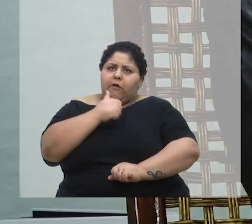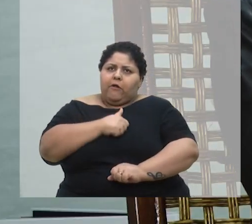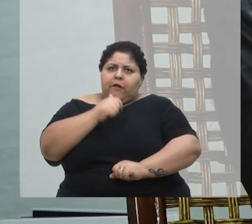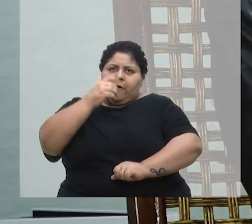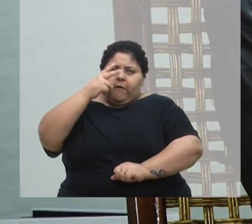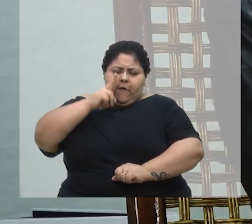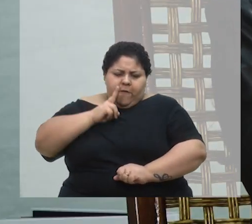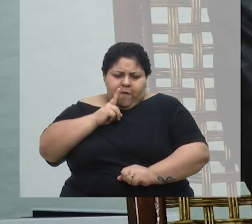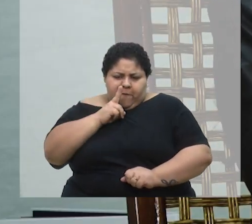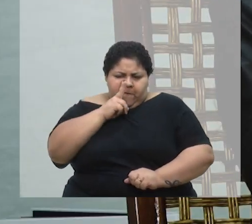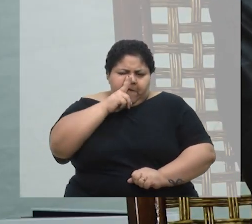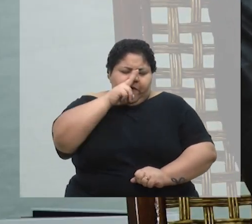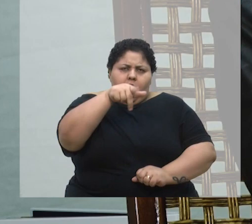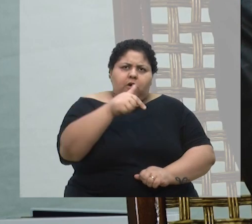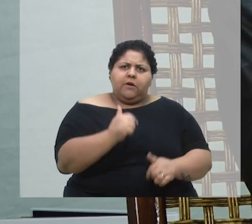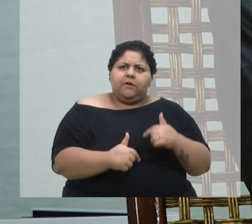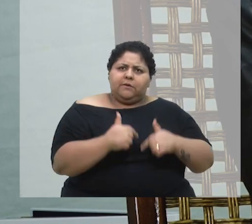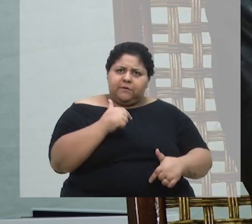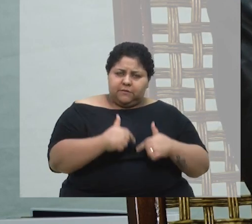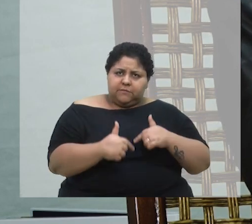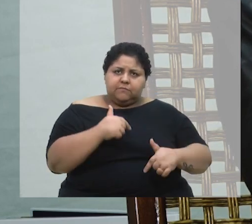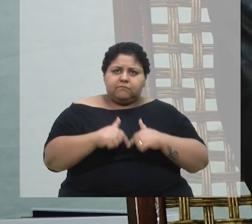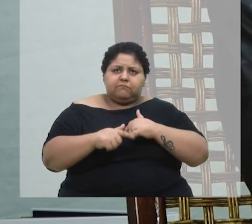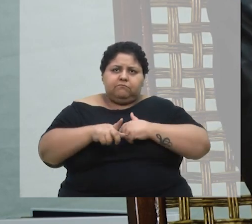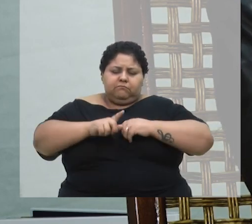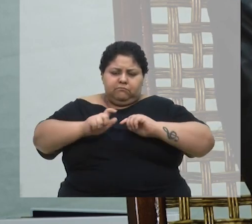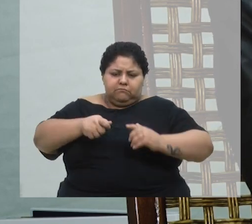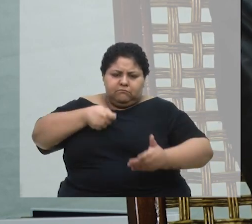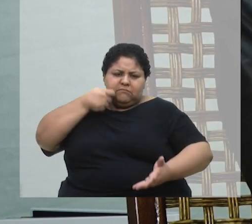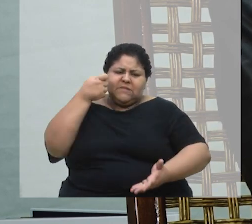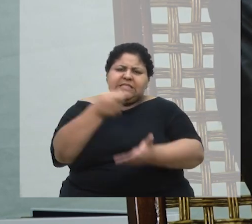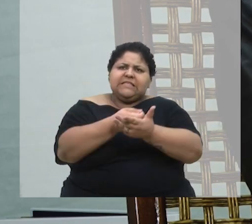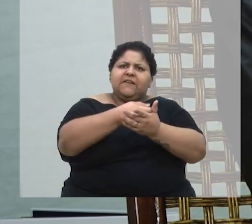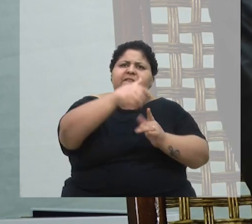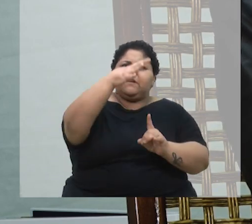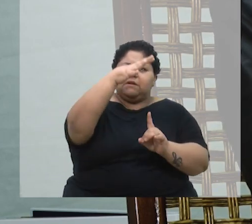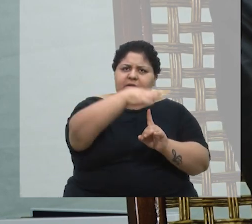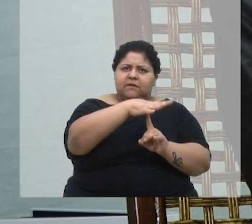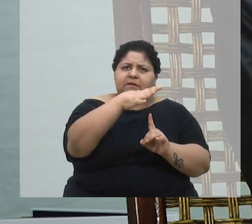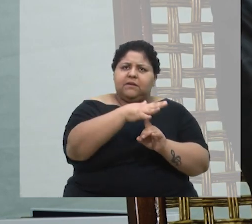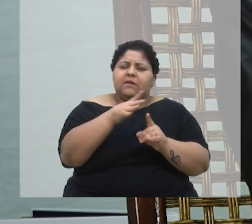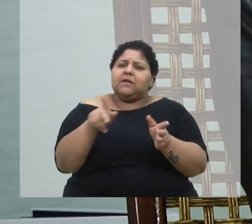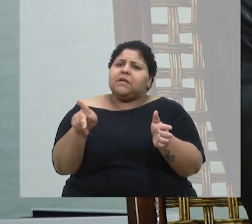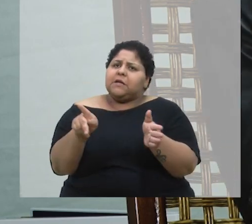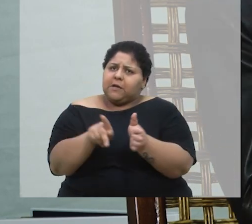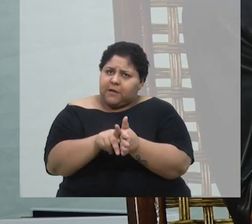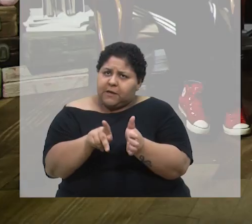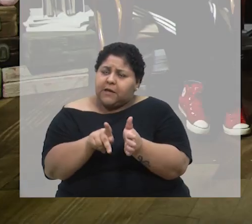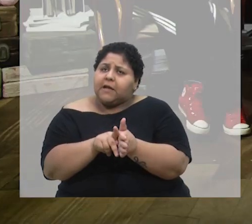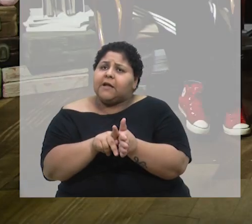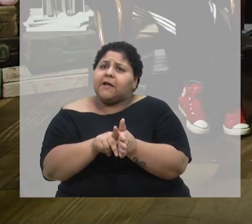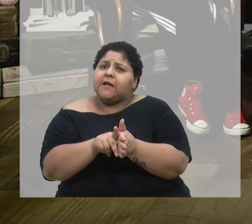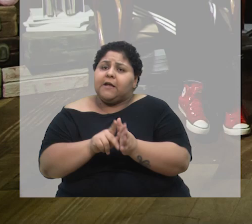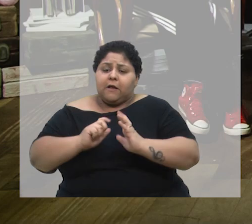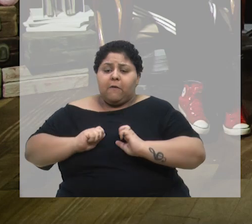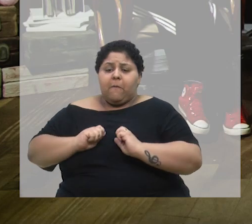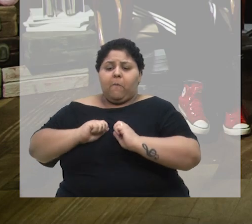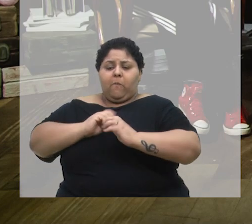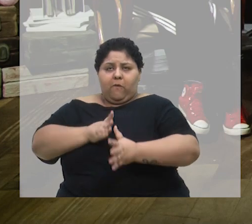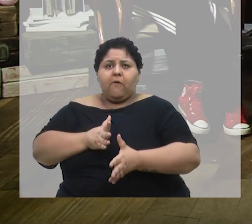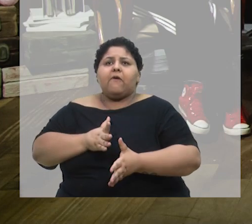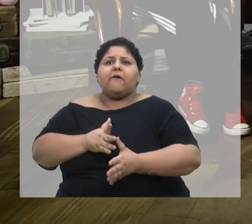na nossa cidade, atuante e que defende a feira, né, e a própria e as